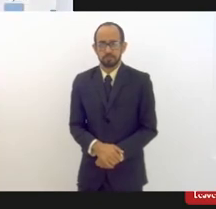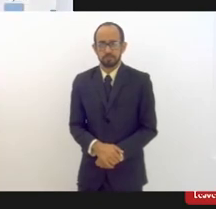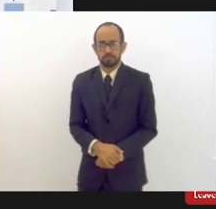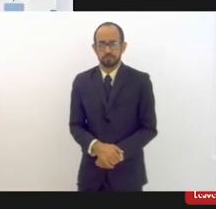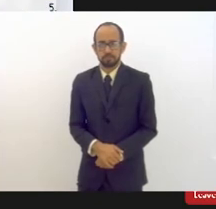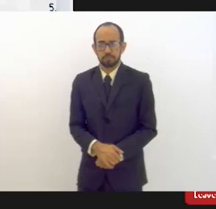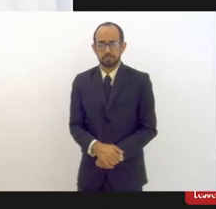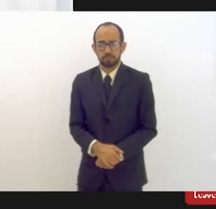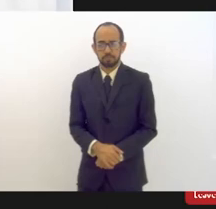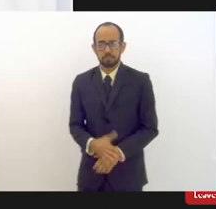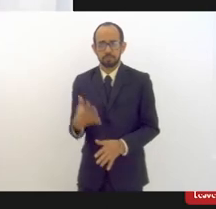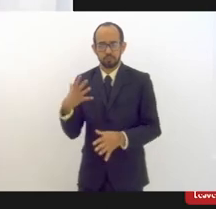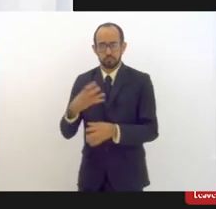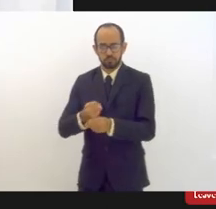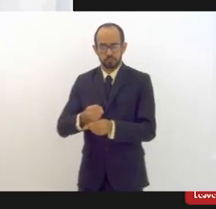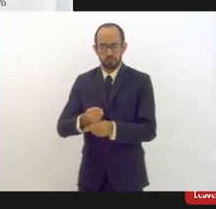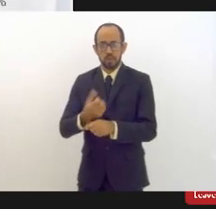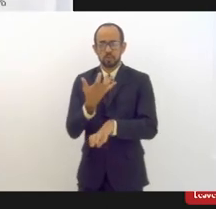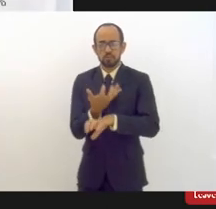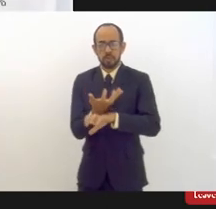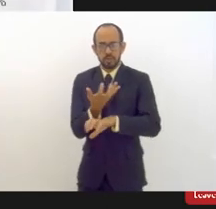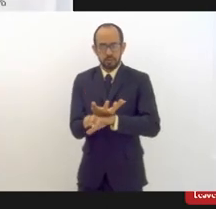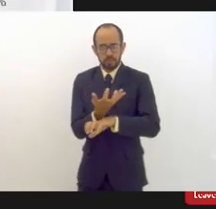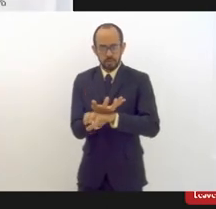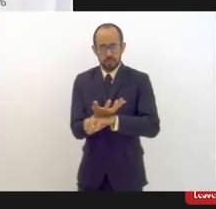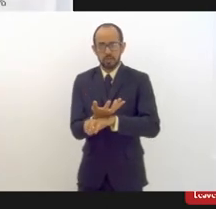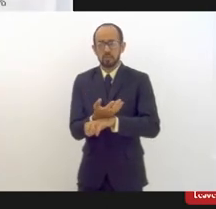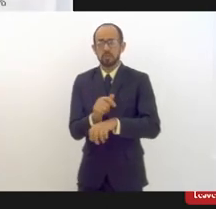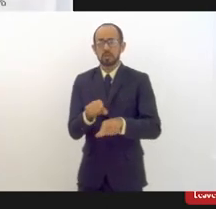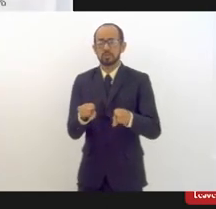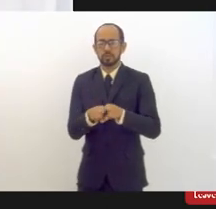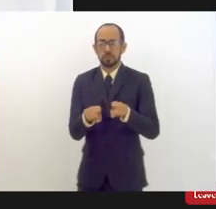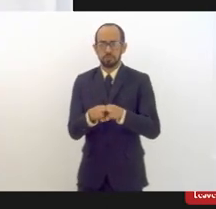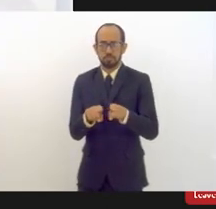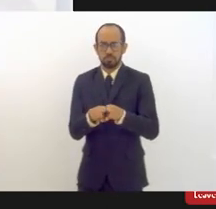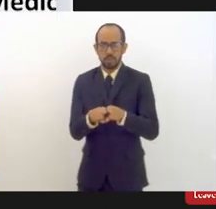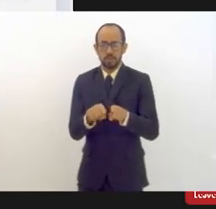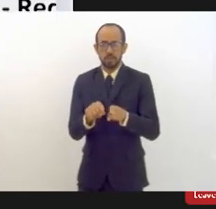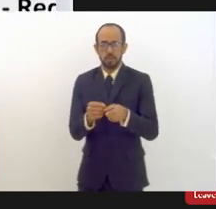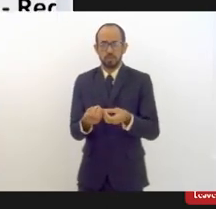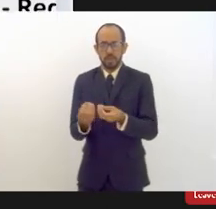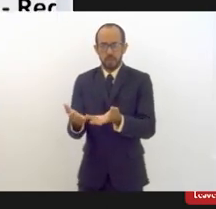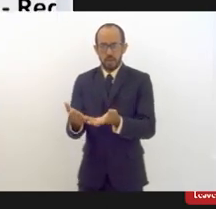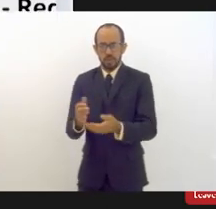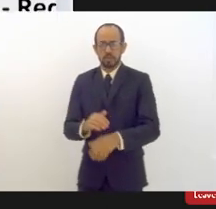Tal de matrículas e vagas ofertadas no ensino médio regular.